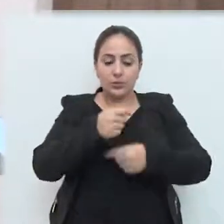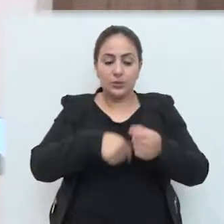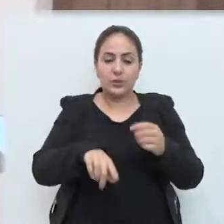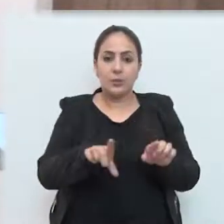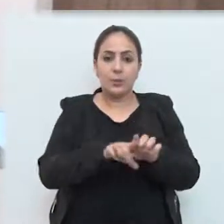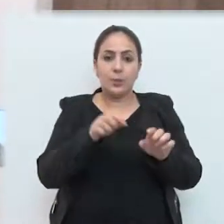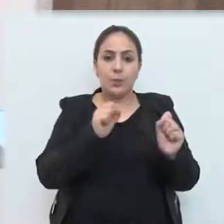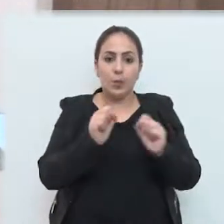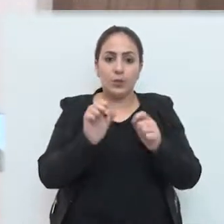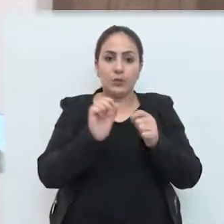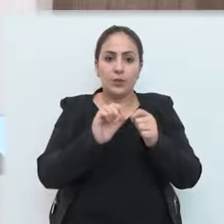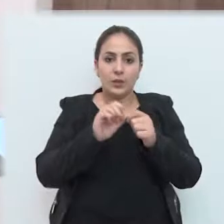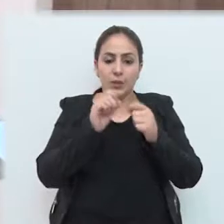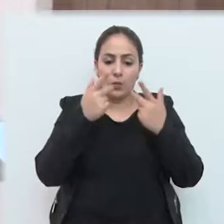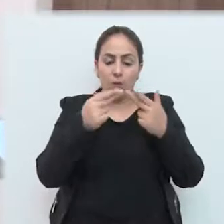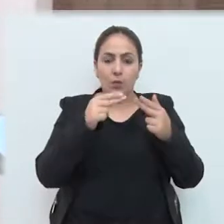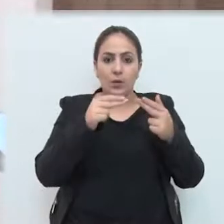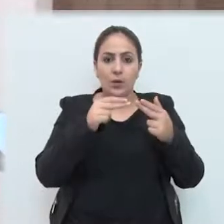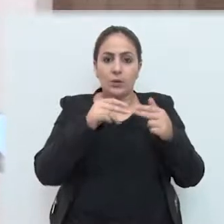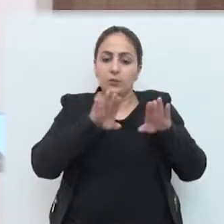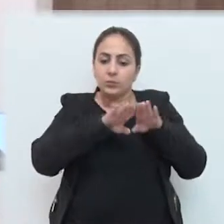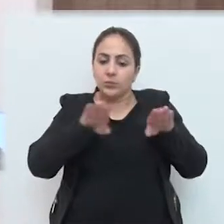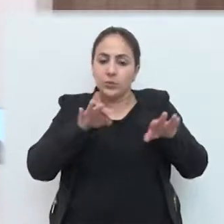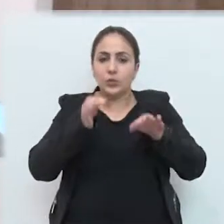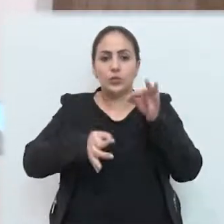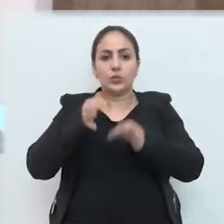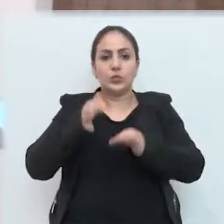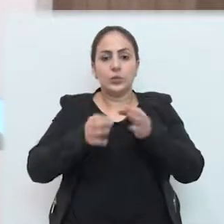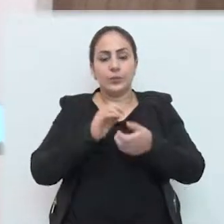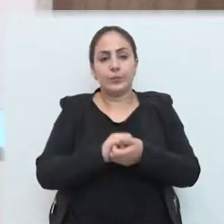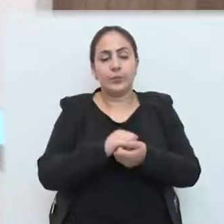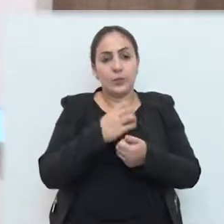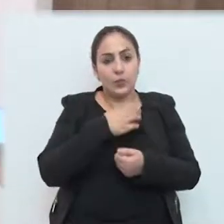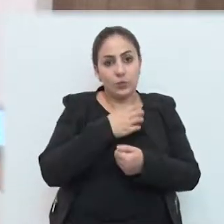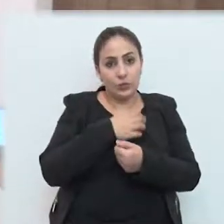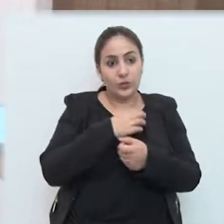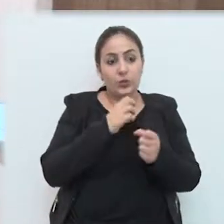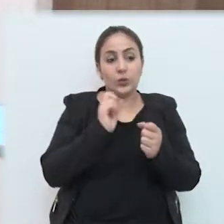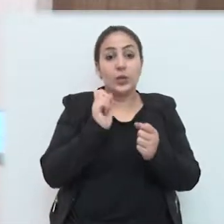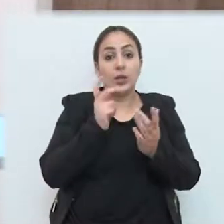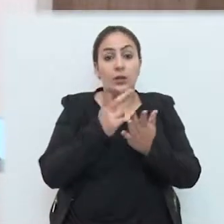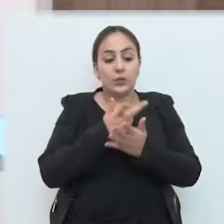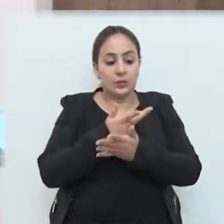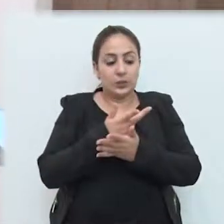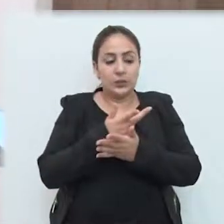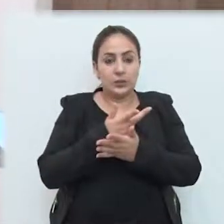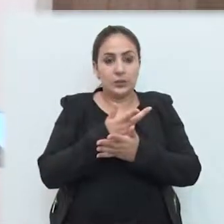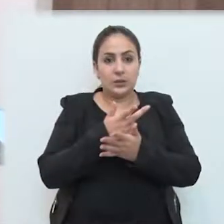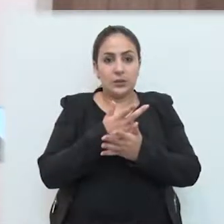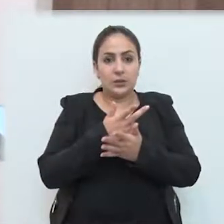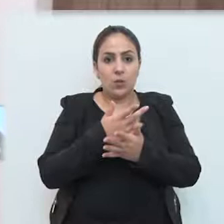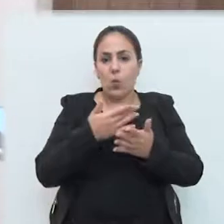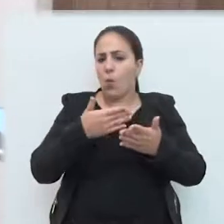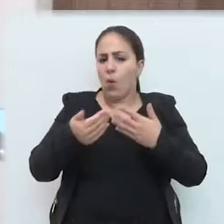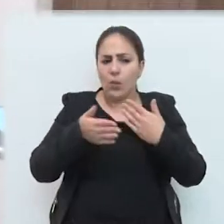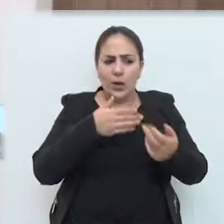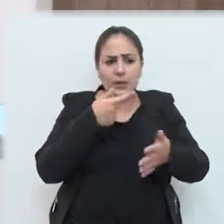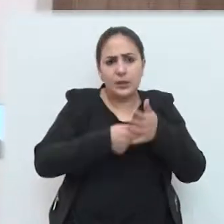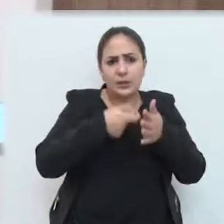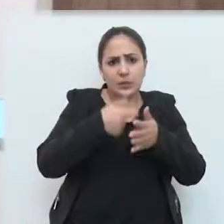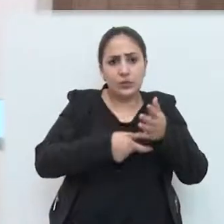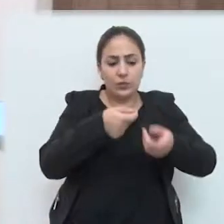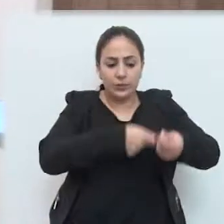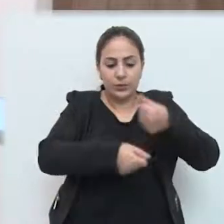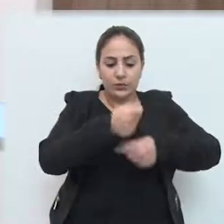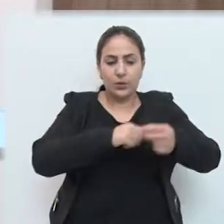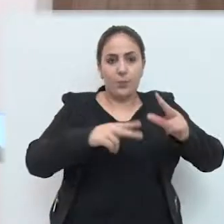já seguindo o mesmo tom da decisão judicial, que, de certo modo, acaba e solapa com qualquer tentativa de negociação